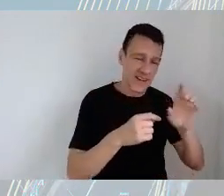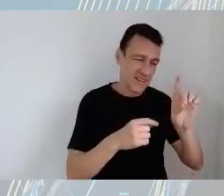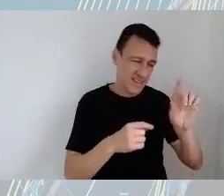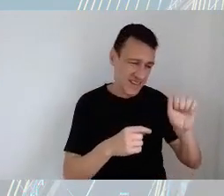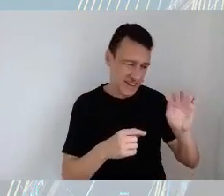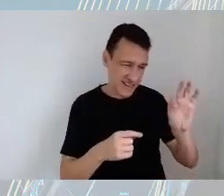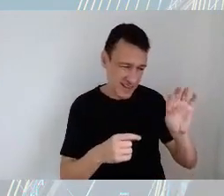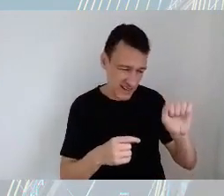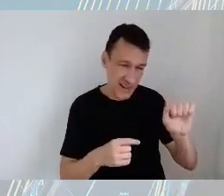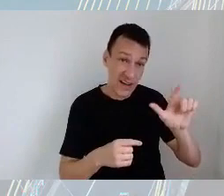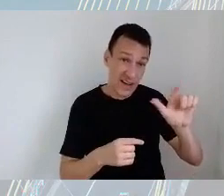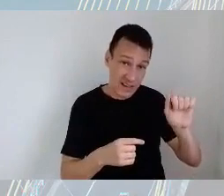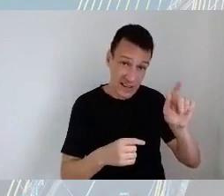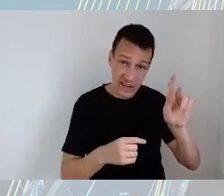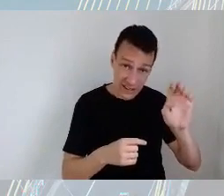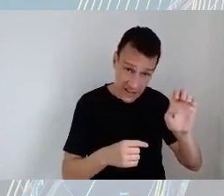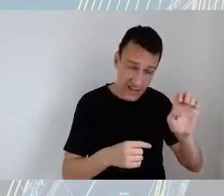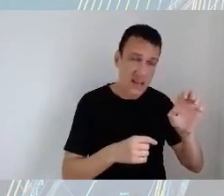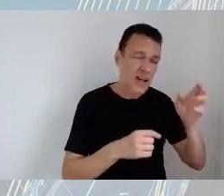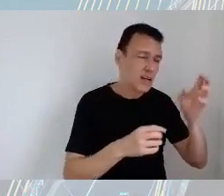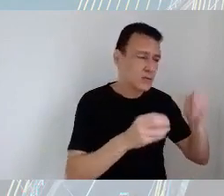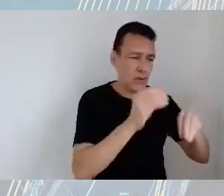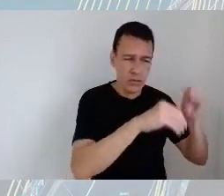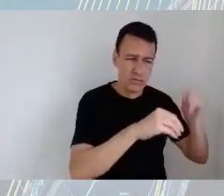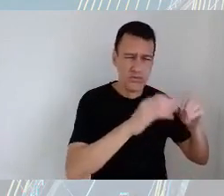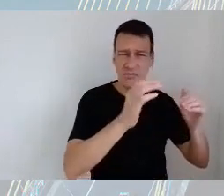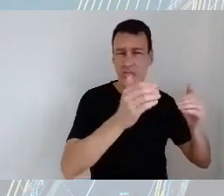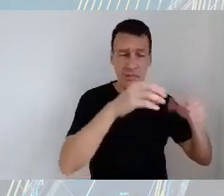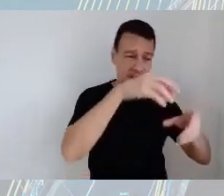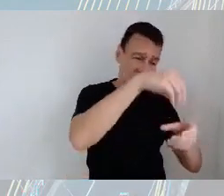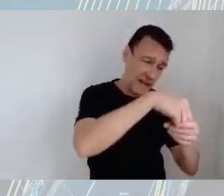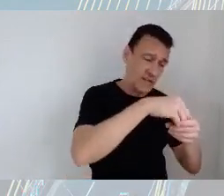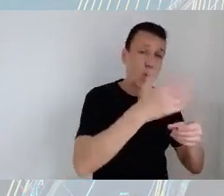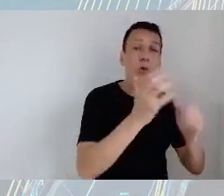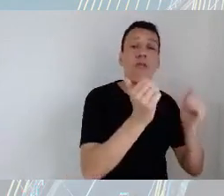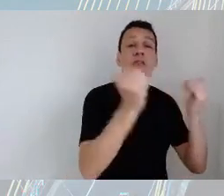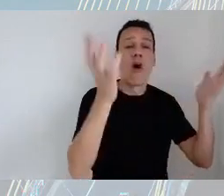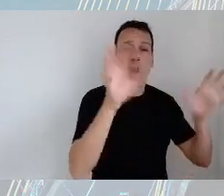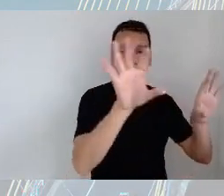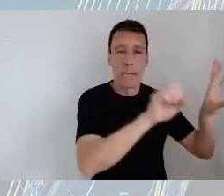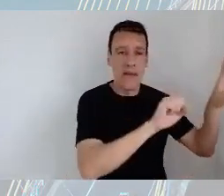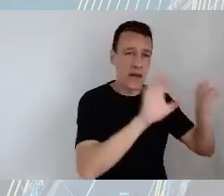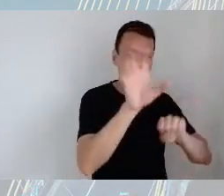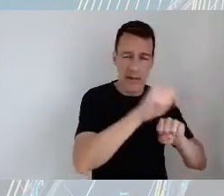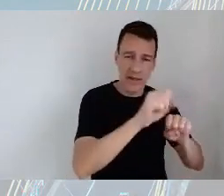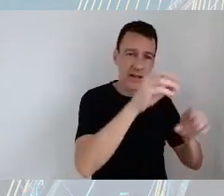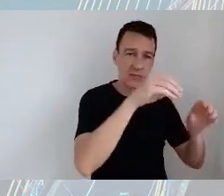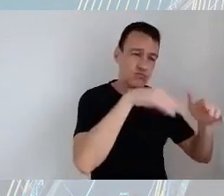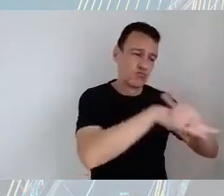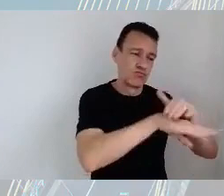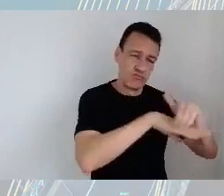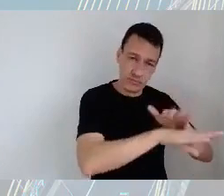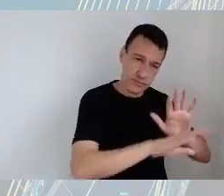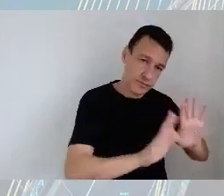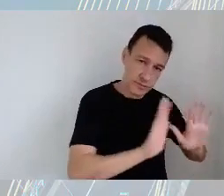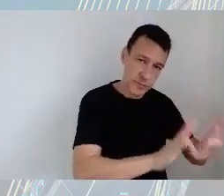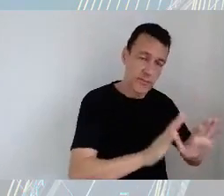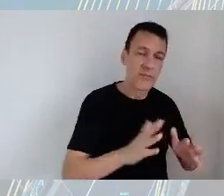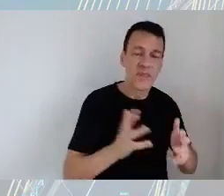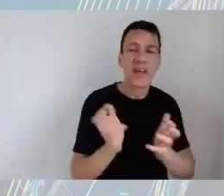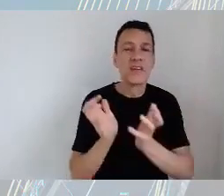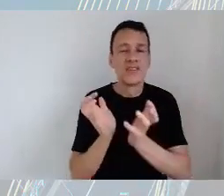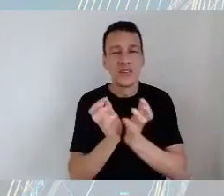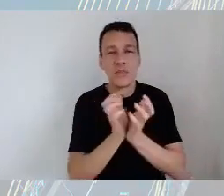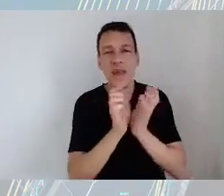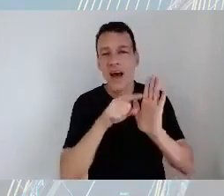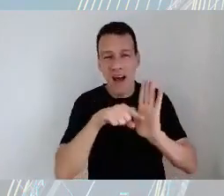Com fontes internas de dados, fontes externas. O time de análise de dados e Analytics Engineer, que são